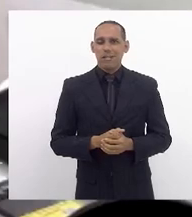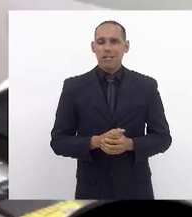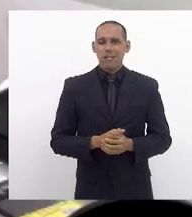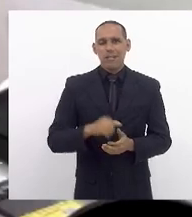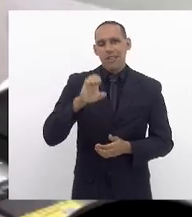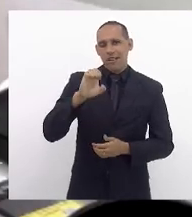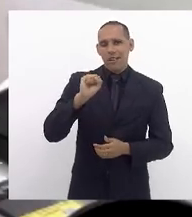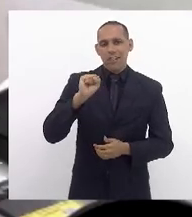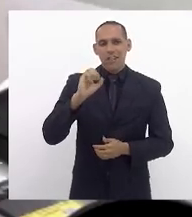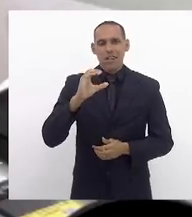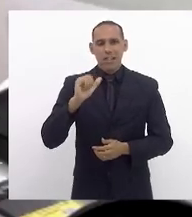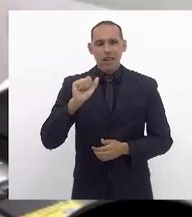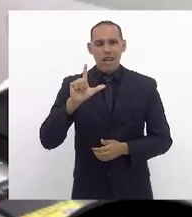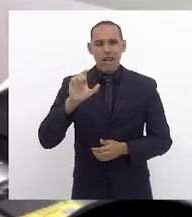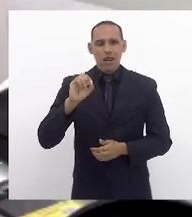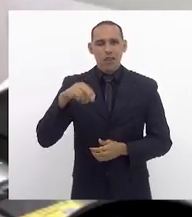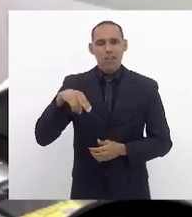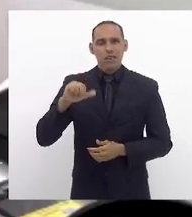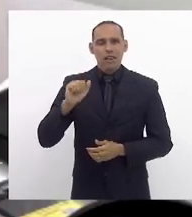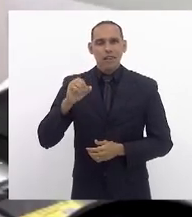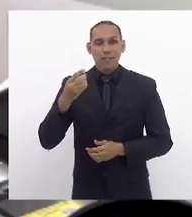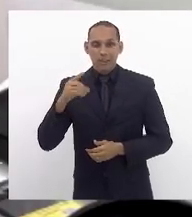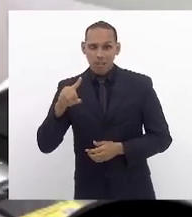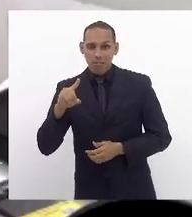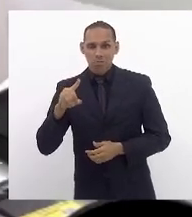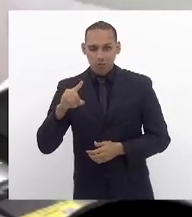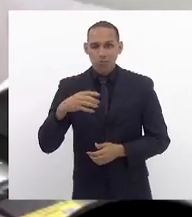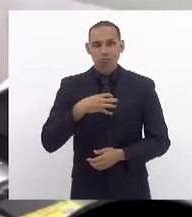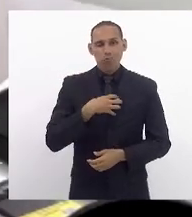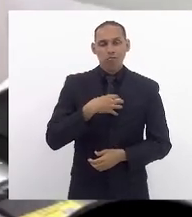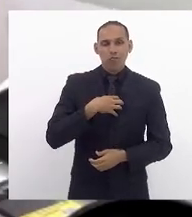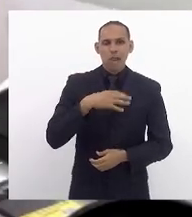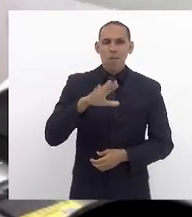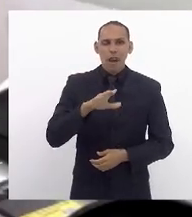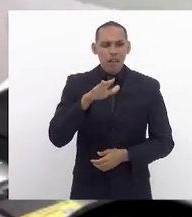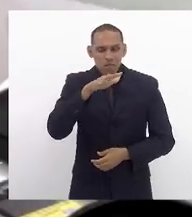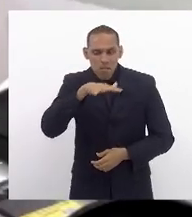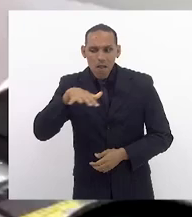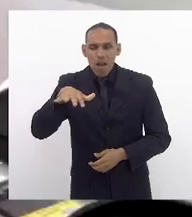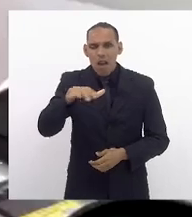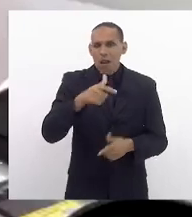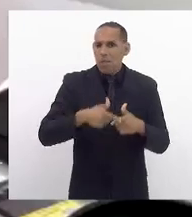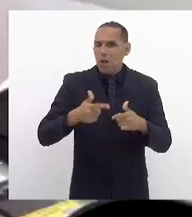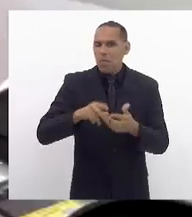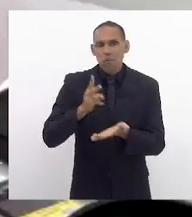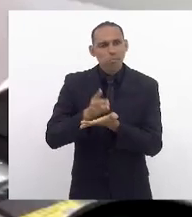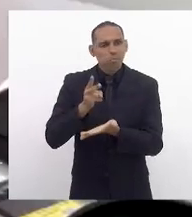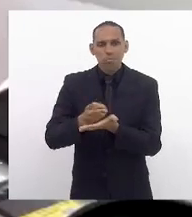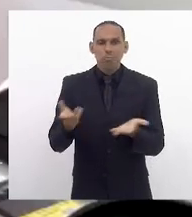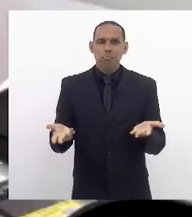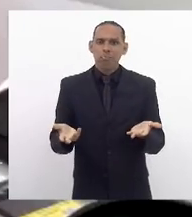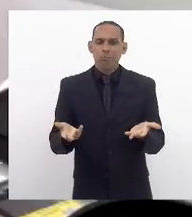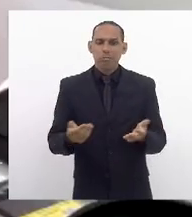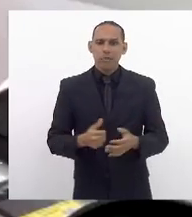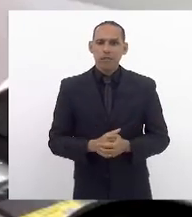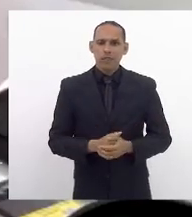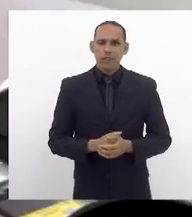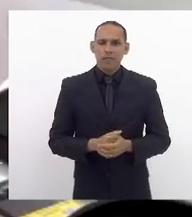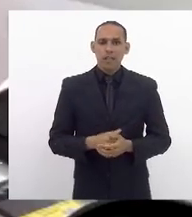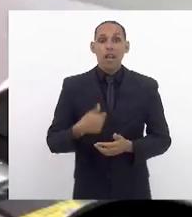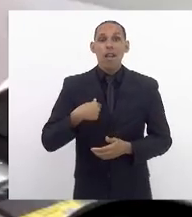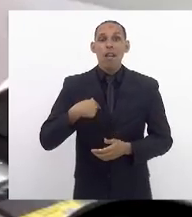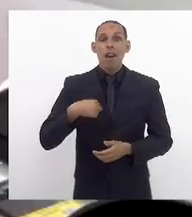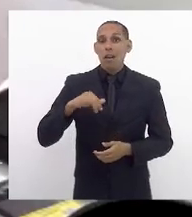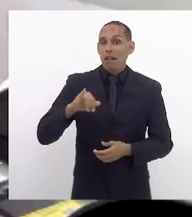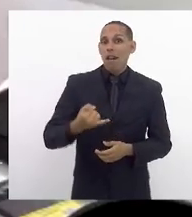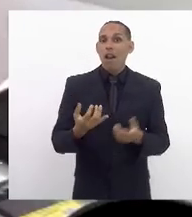escalonada. E esses servidores ainda estão com muito problema, por isso que eu queria aproveitar a oportunidade de